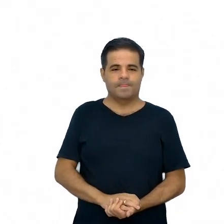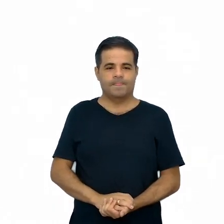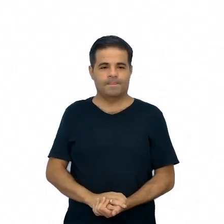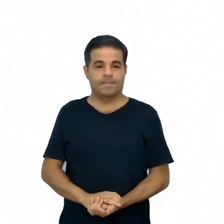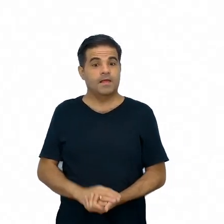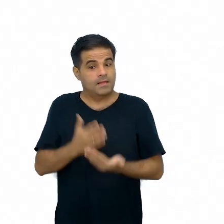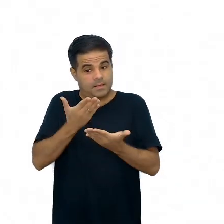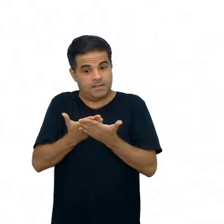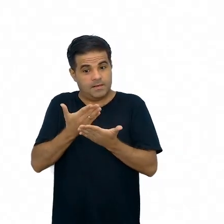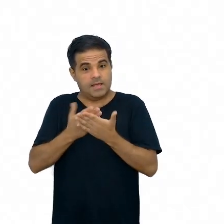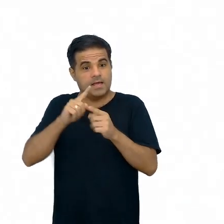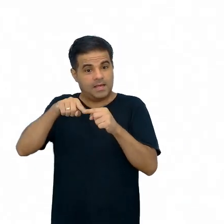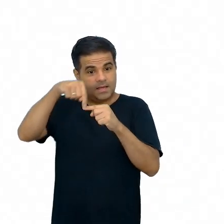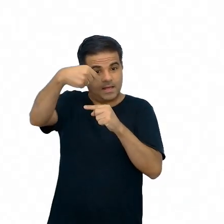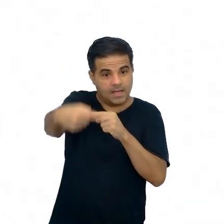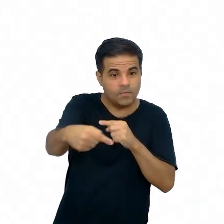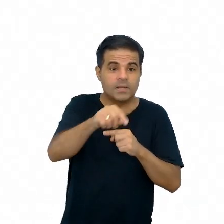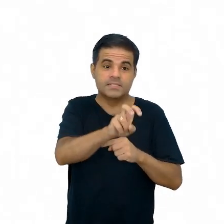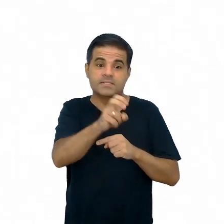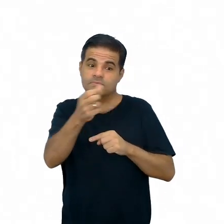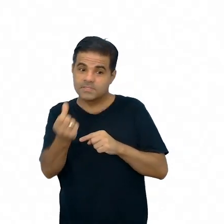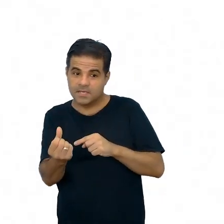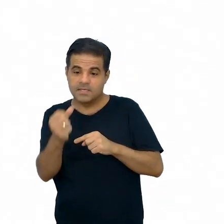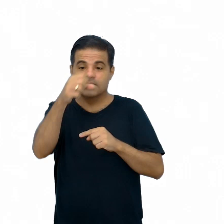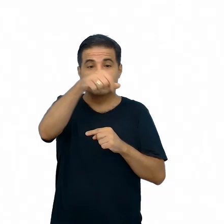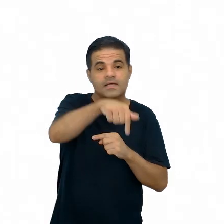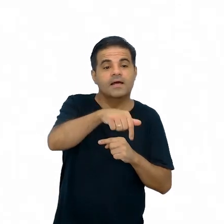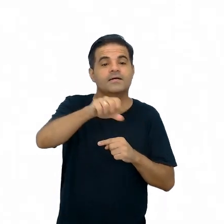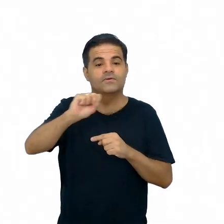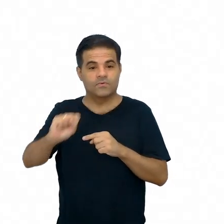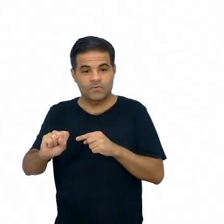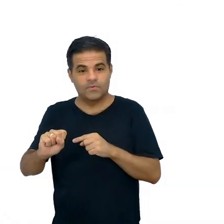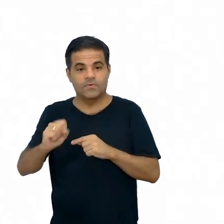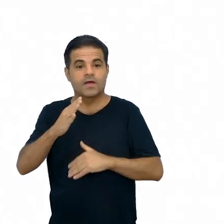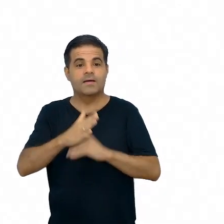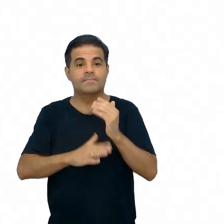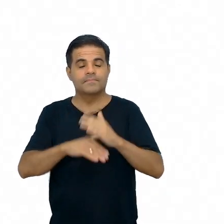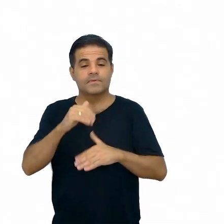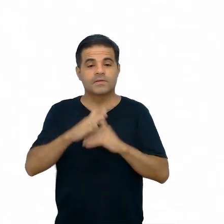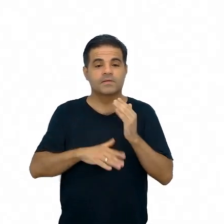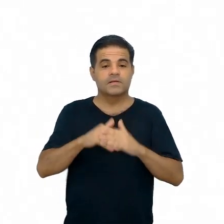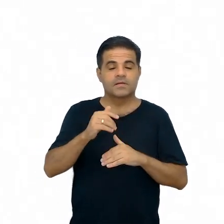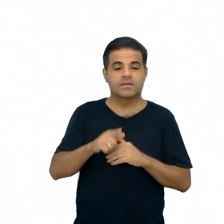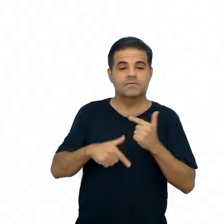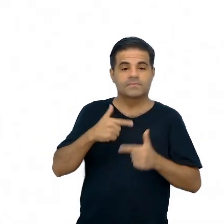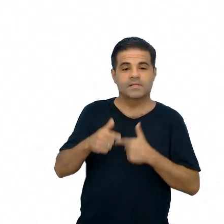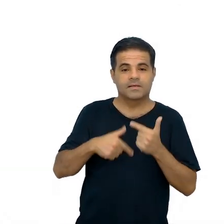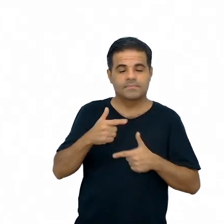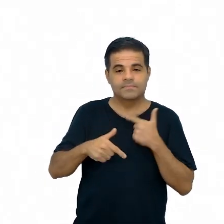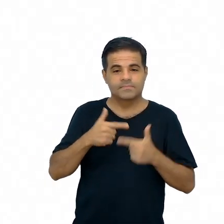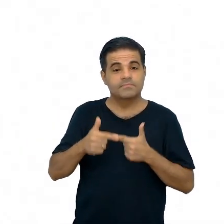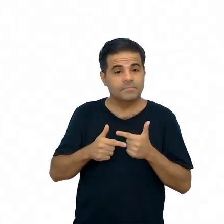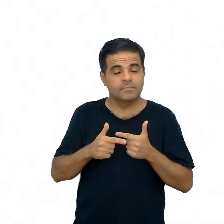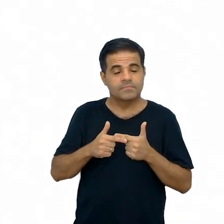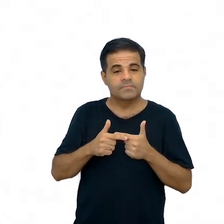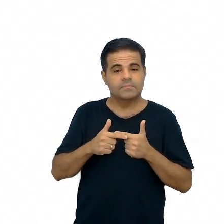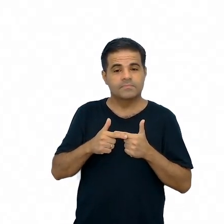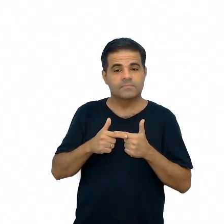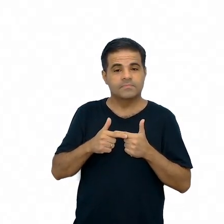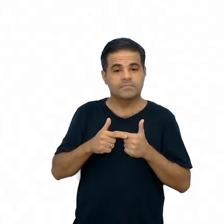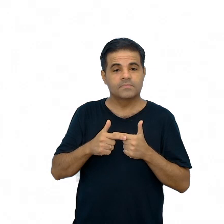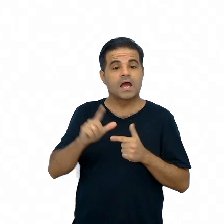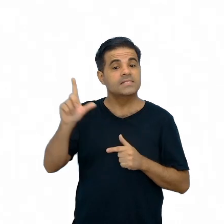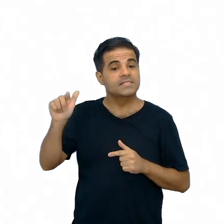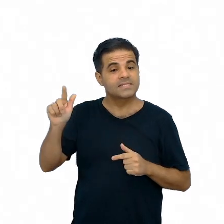Na aula 5 e 6, 7 e 8, a habilidade que nós vamos estar trabalhando é a habilidade